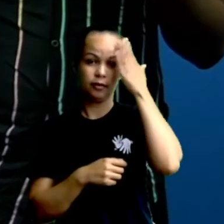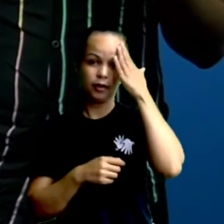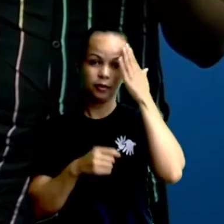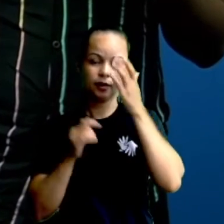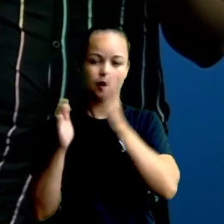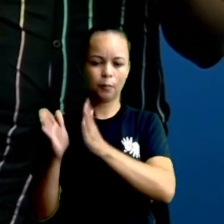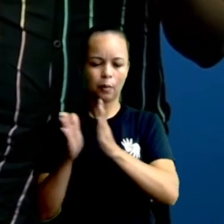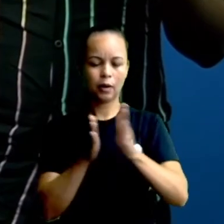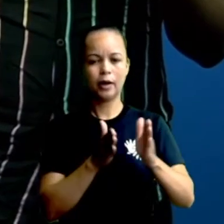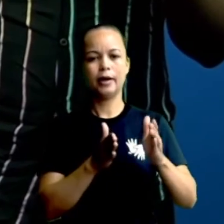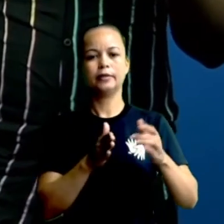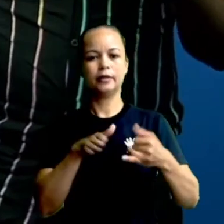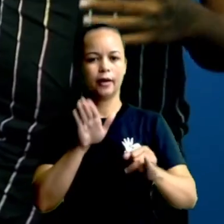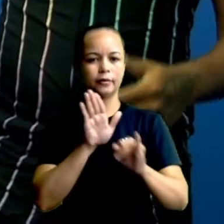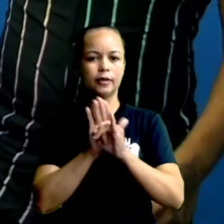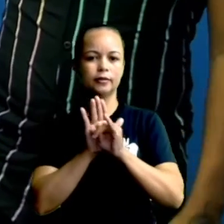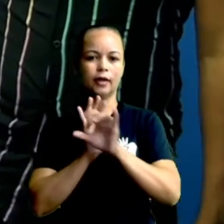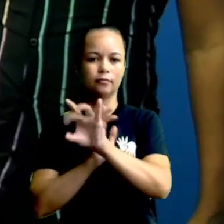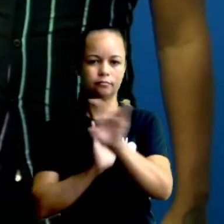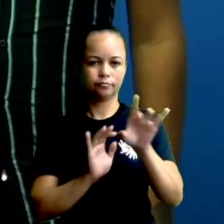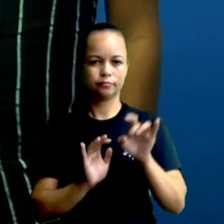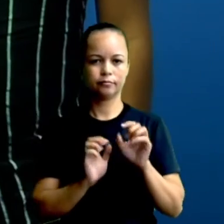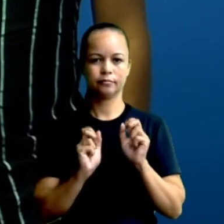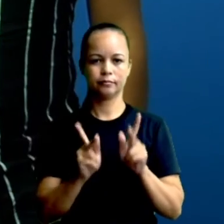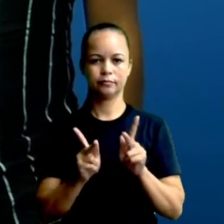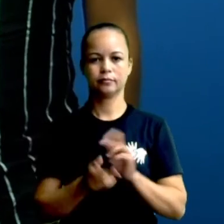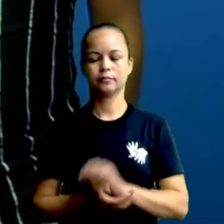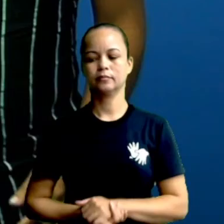para entender as identidades dele, ok?